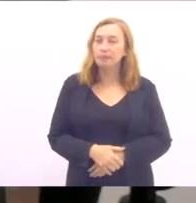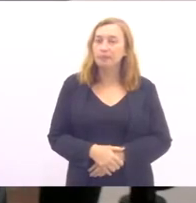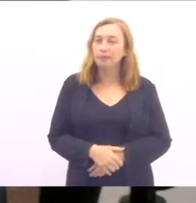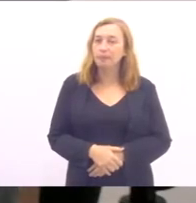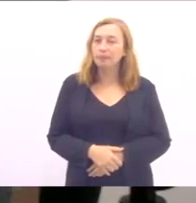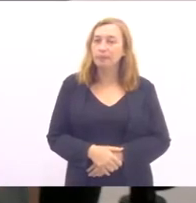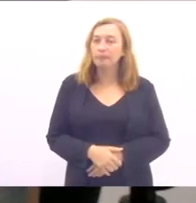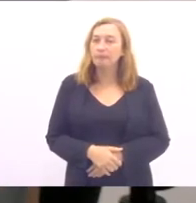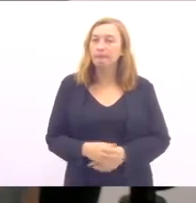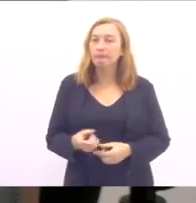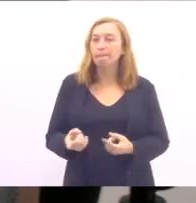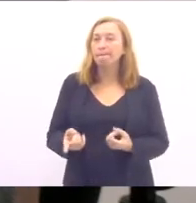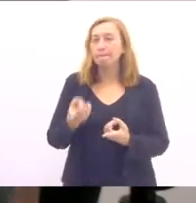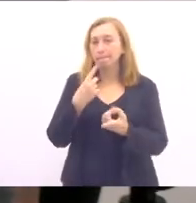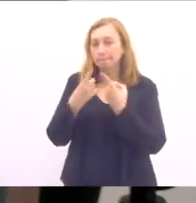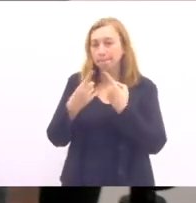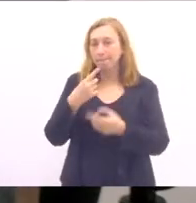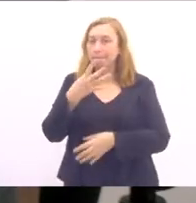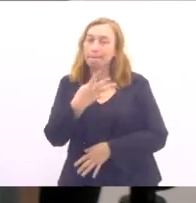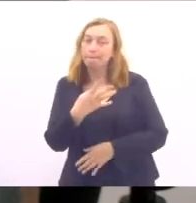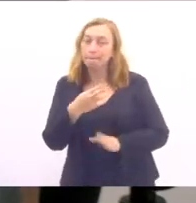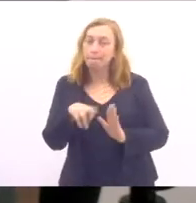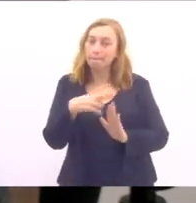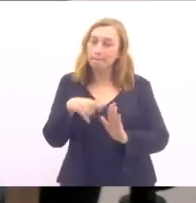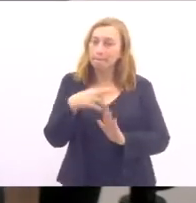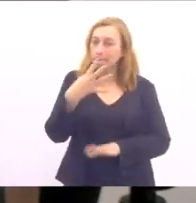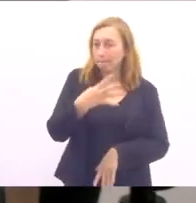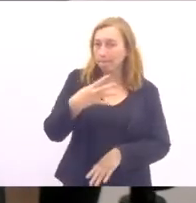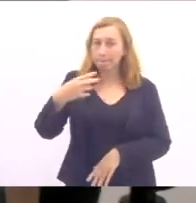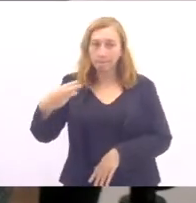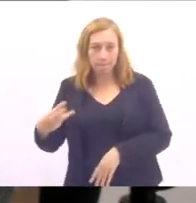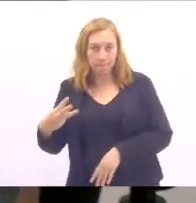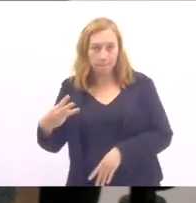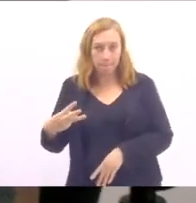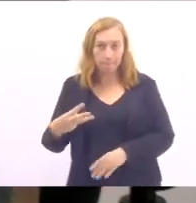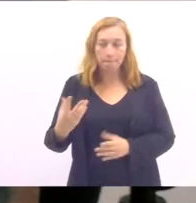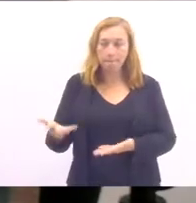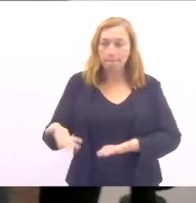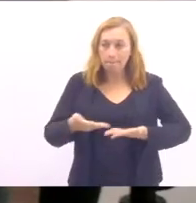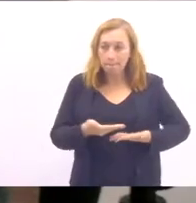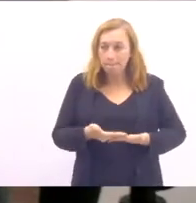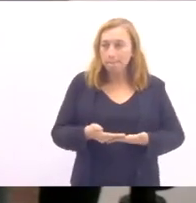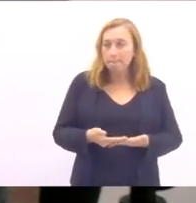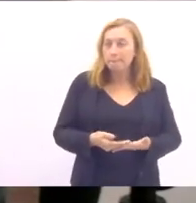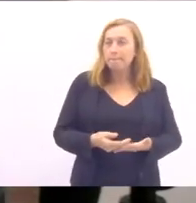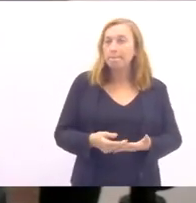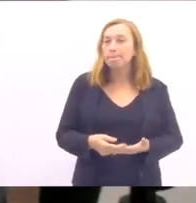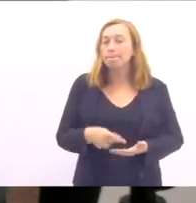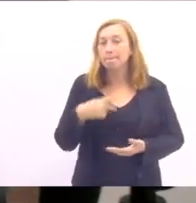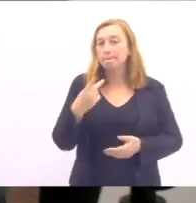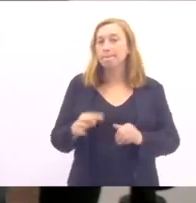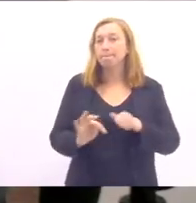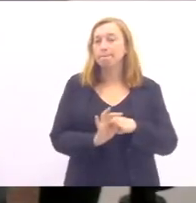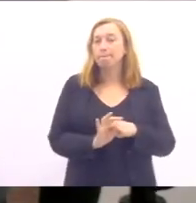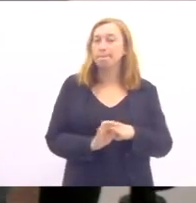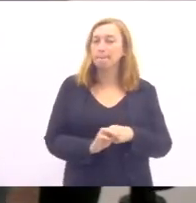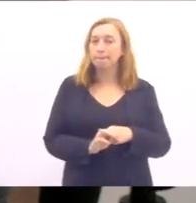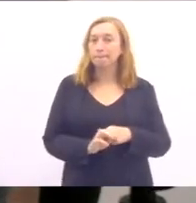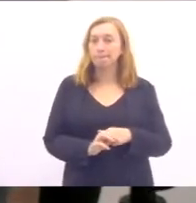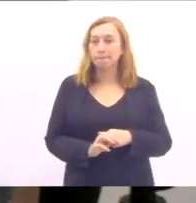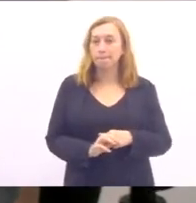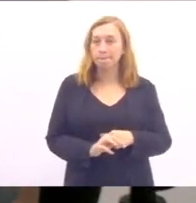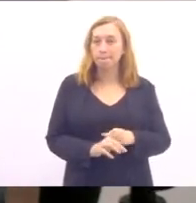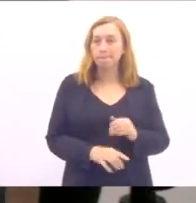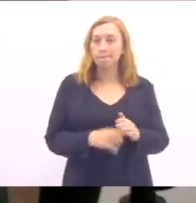a Resolução 43. A Resolução 43 foi patrocinada por um parecer técnico de uma